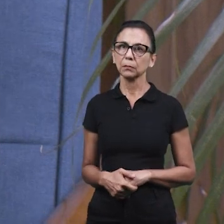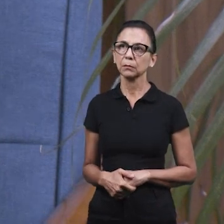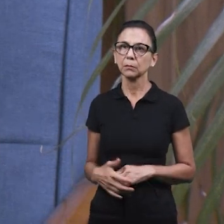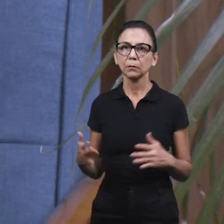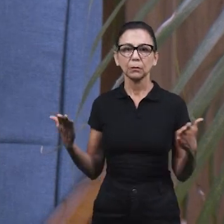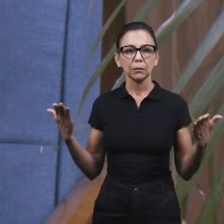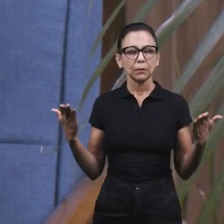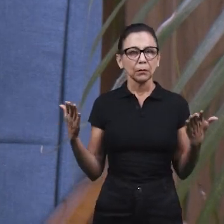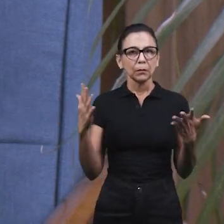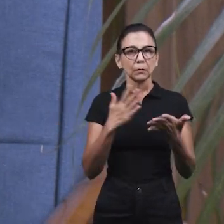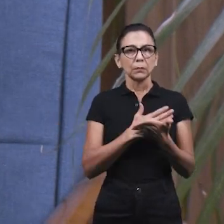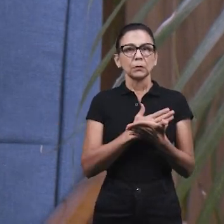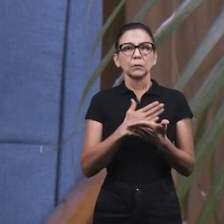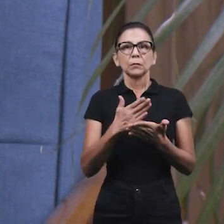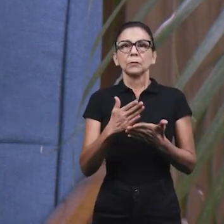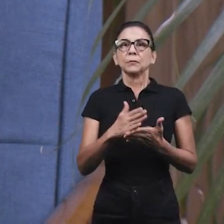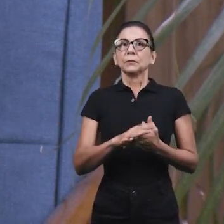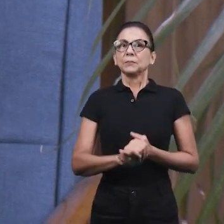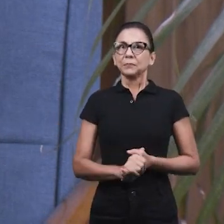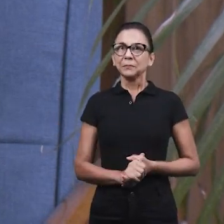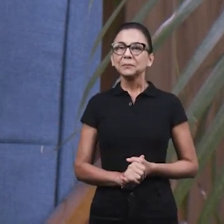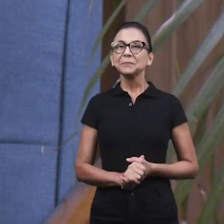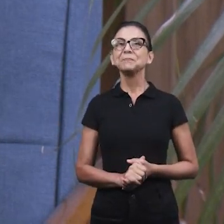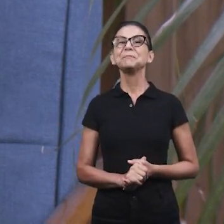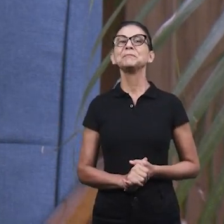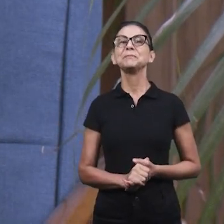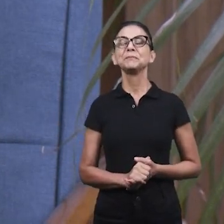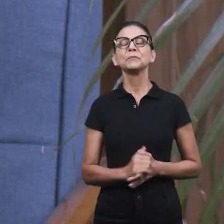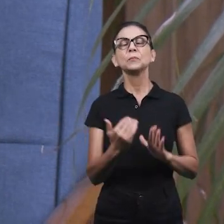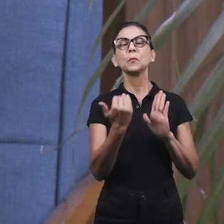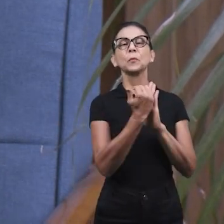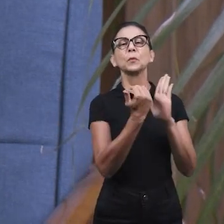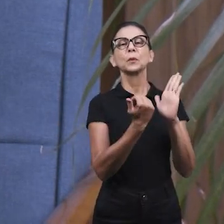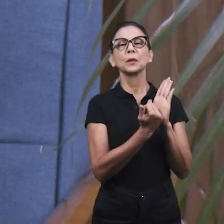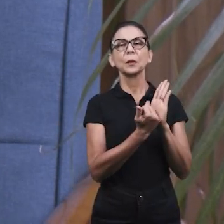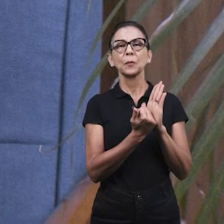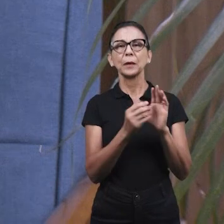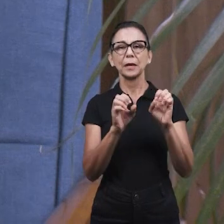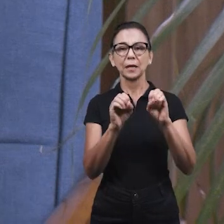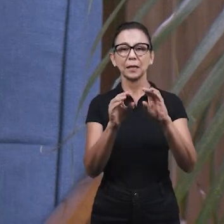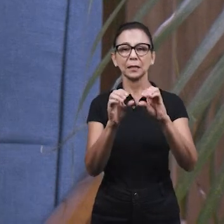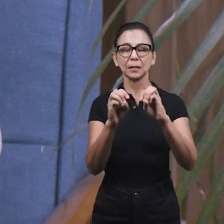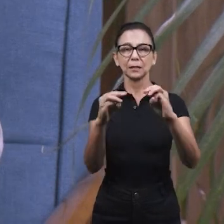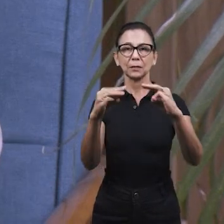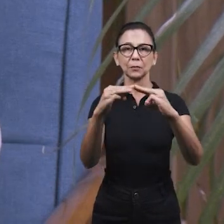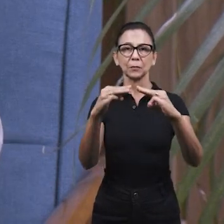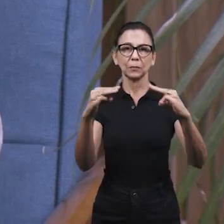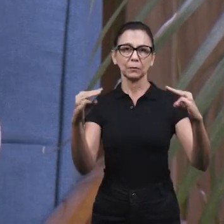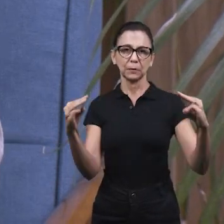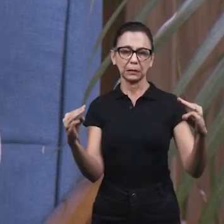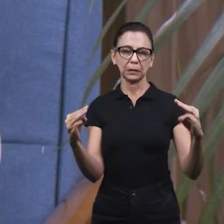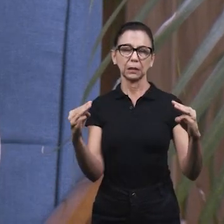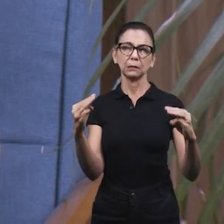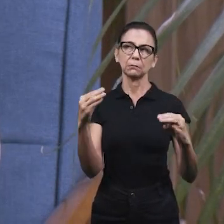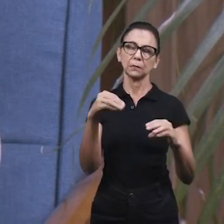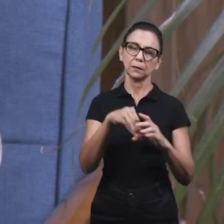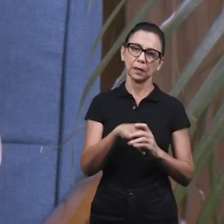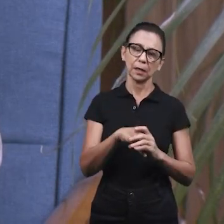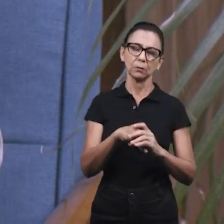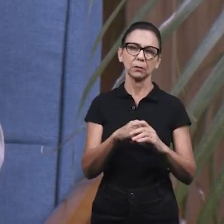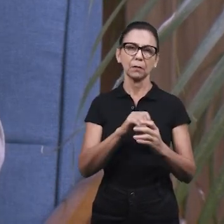E a gente agora começa então o quadro Lições do Manaim, esse quadro no qual a gente aborda os